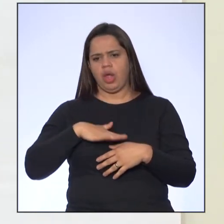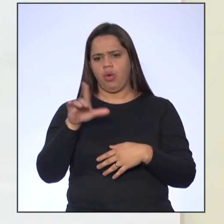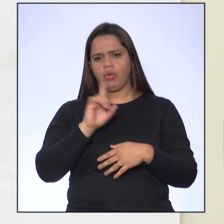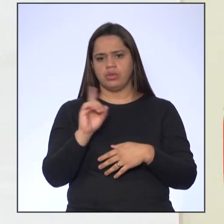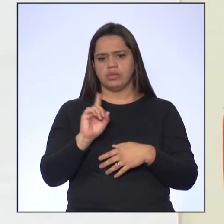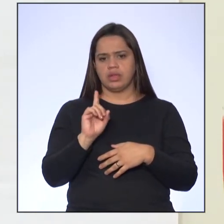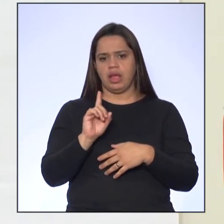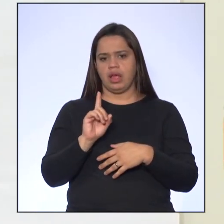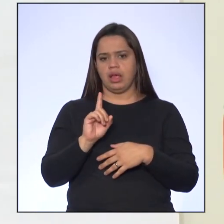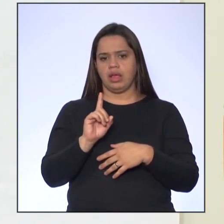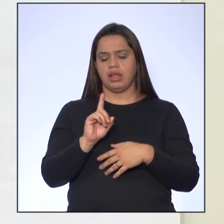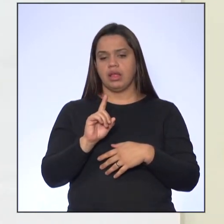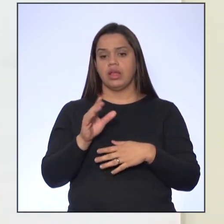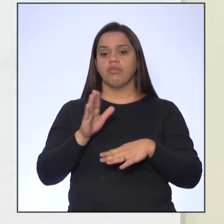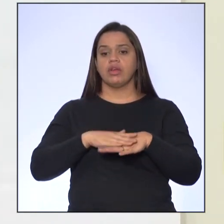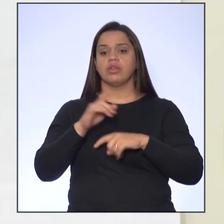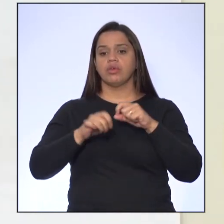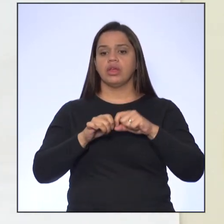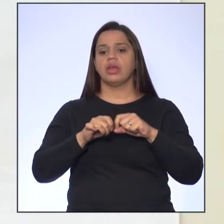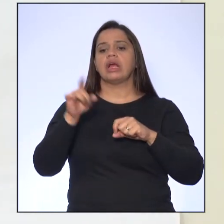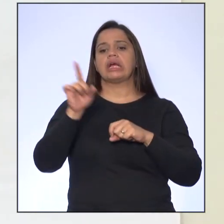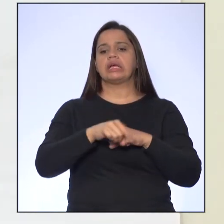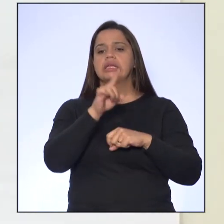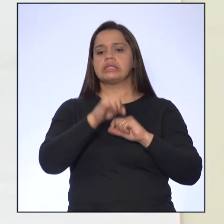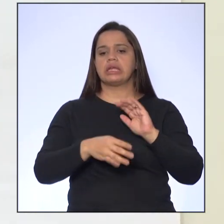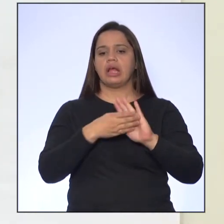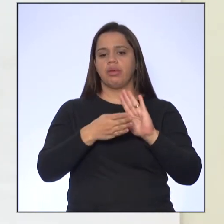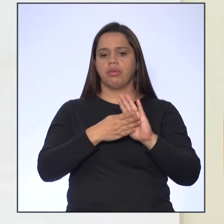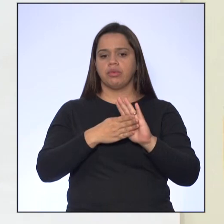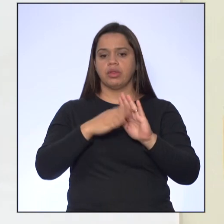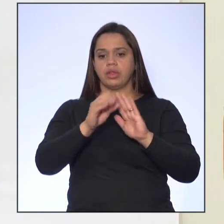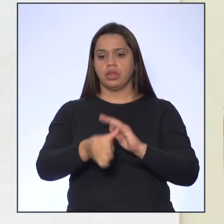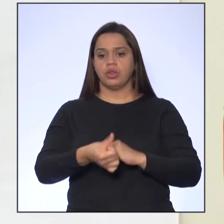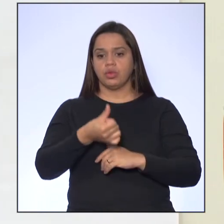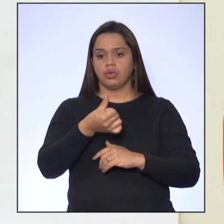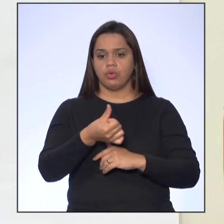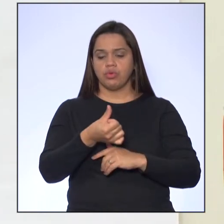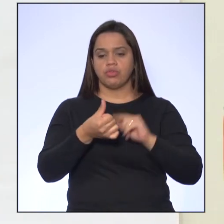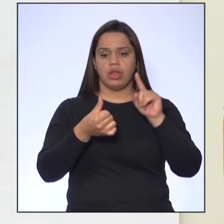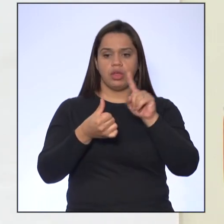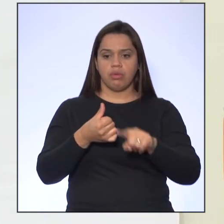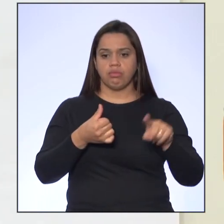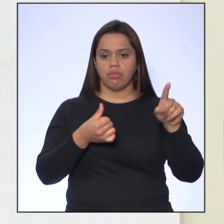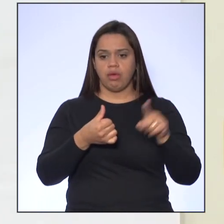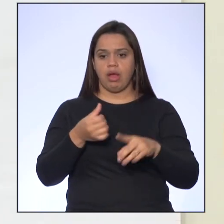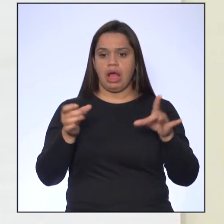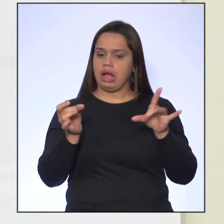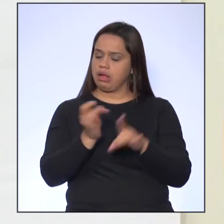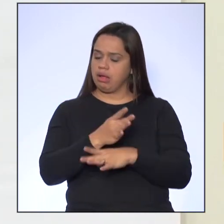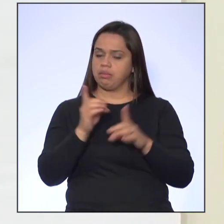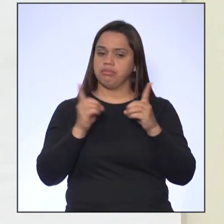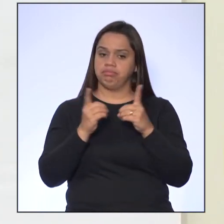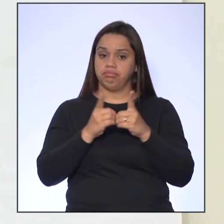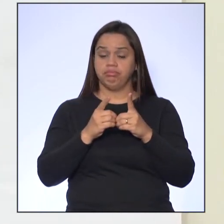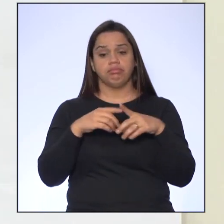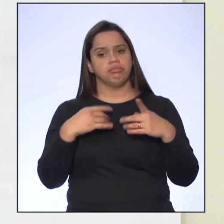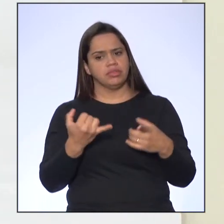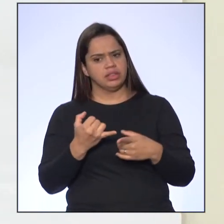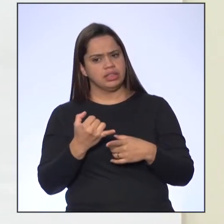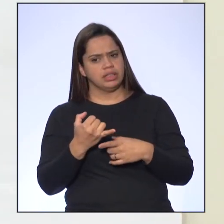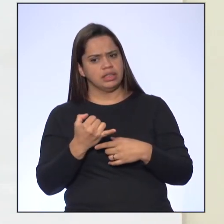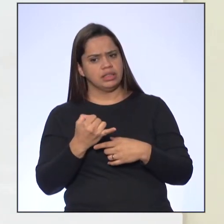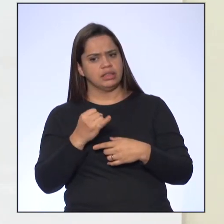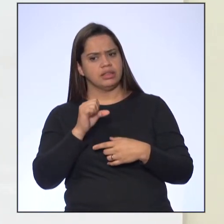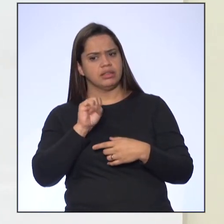proposta, então eu faço o cancelamento e no 6 aqui eu encerro o atendimento. Se ele gostar